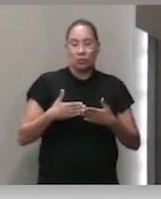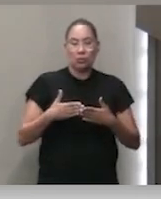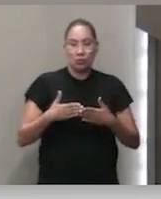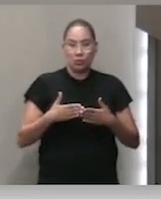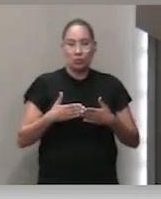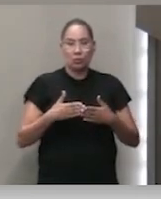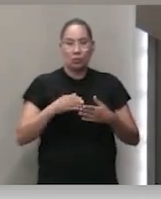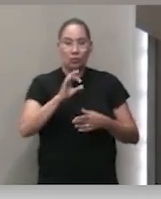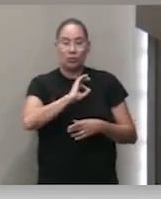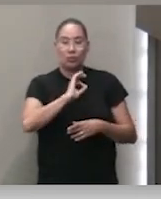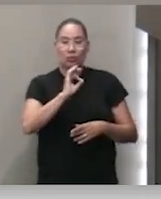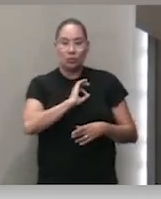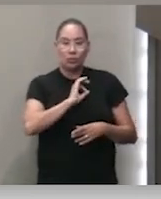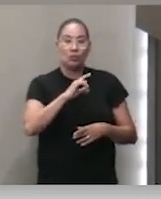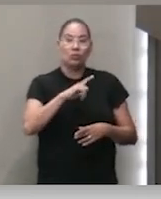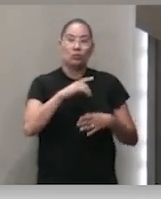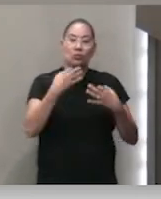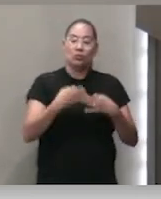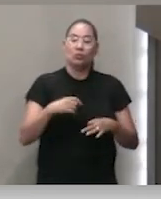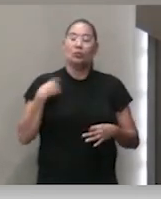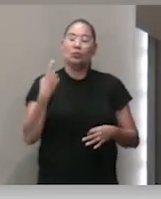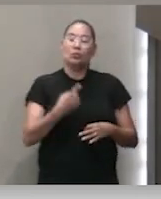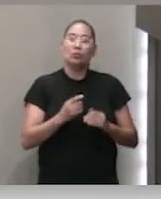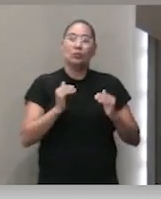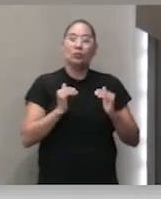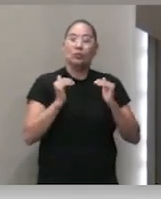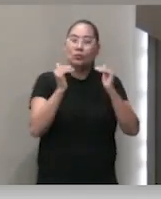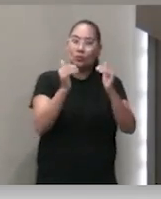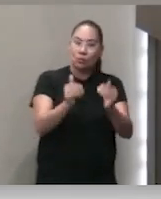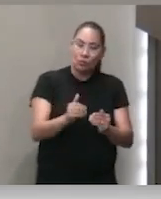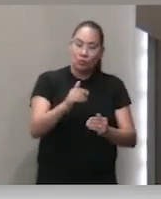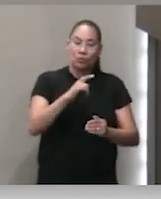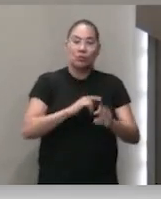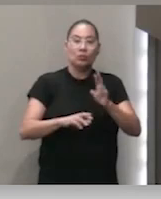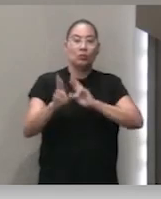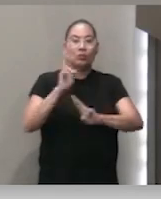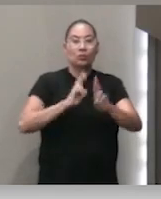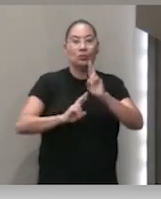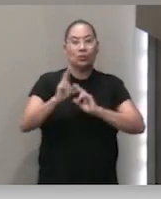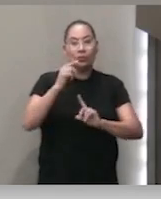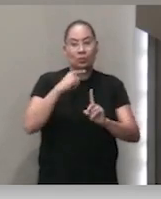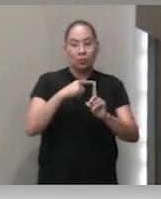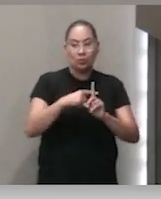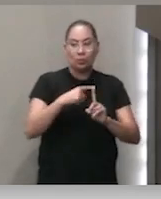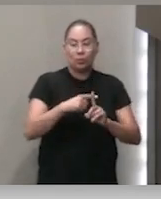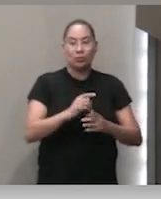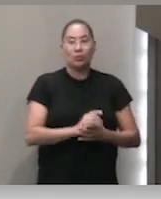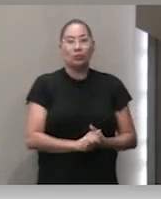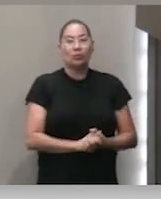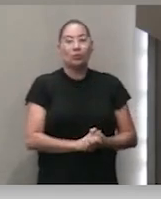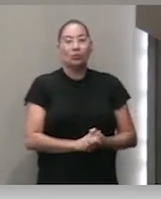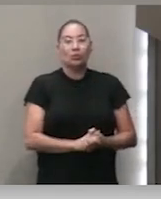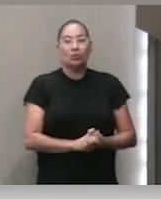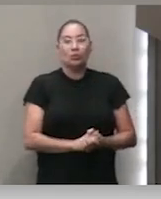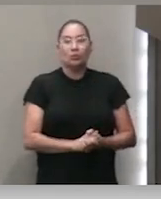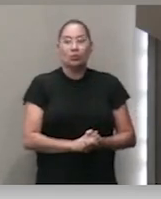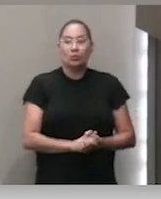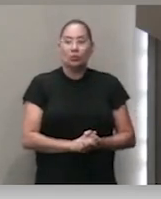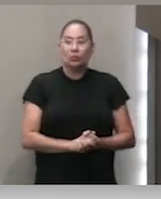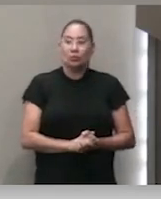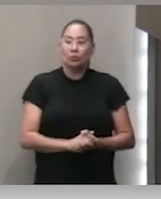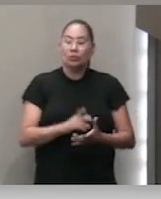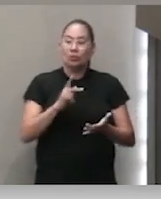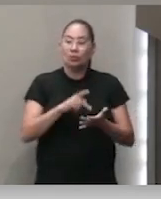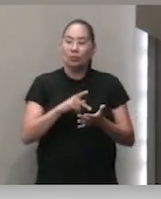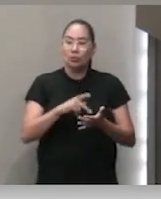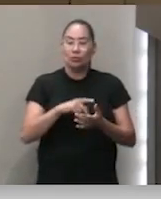defende, com certeza nós iremos para frente, iremos ter resultados positivos. É uma parte... Na verdade, né, a